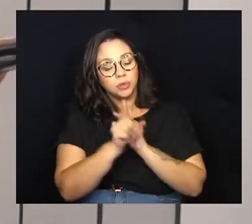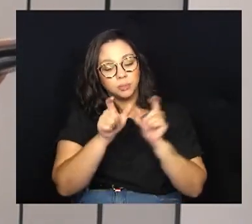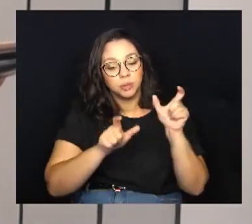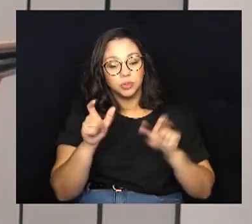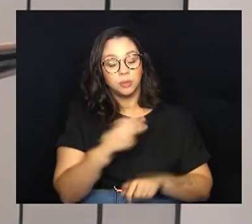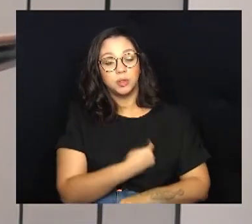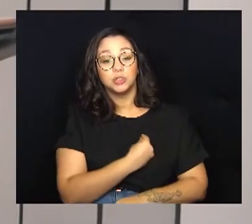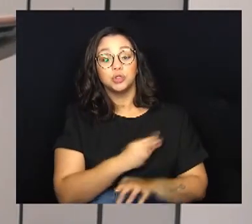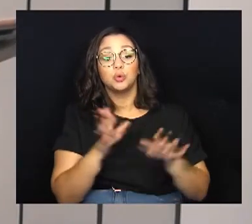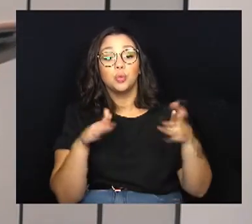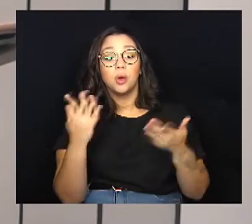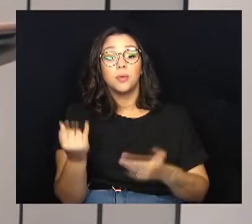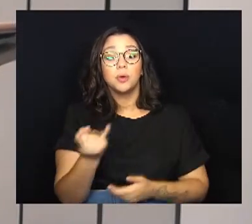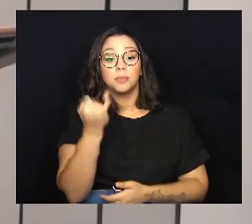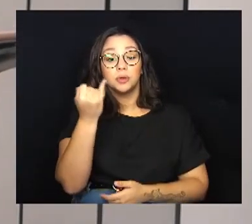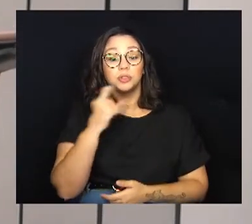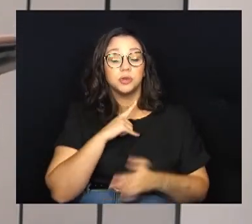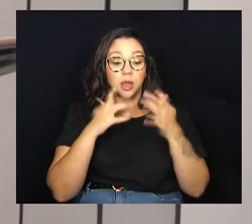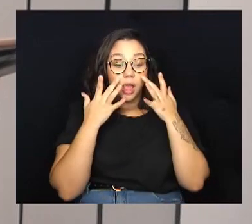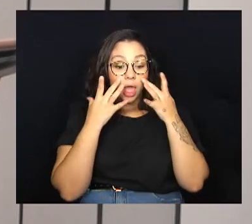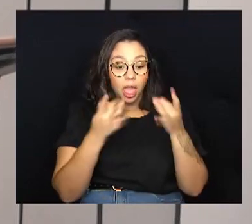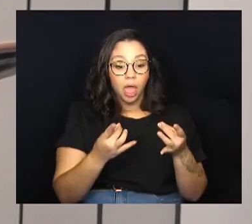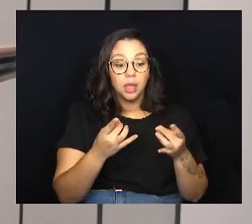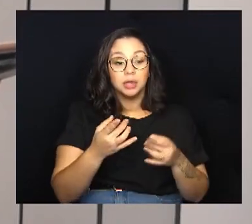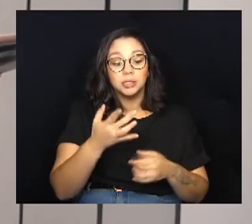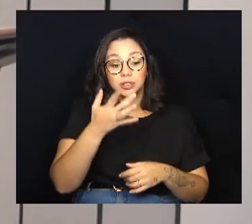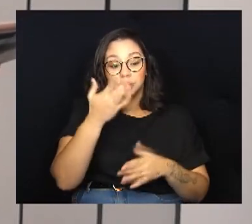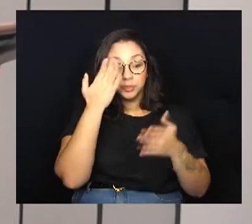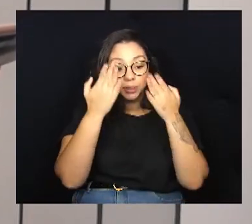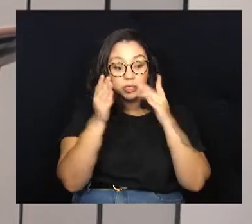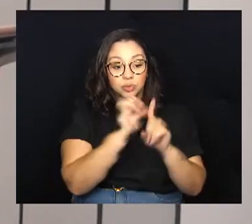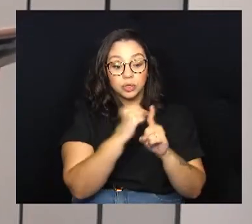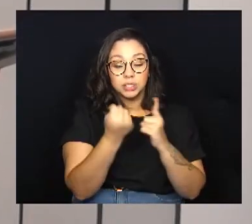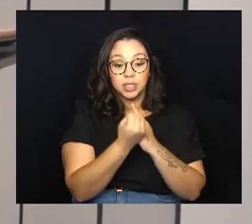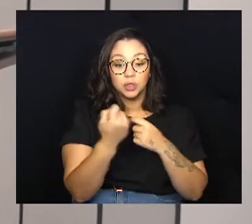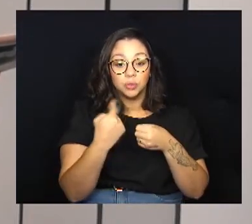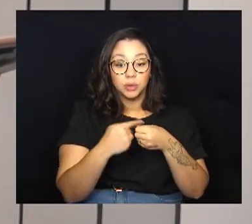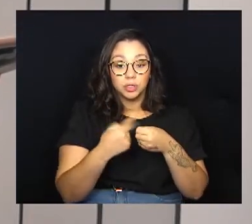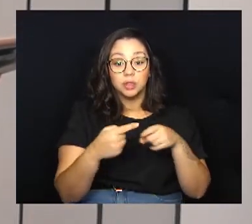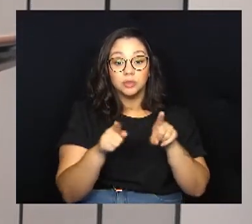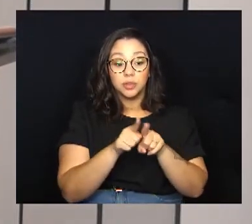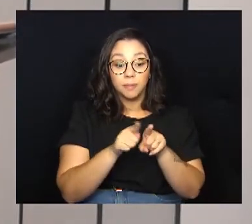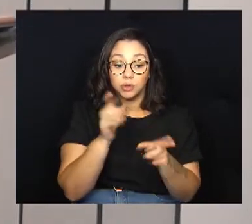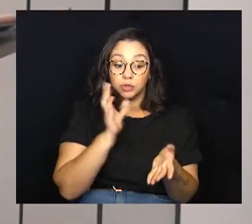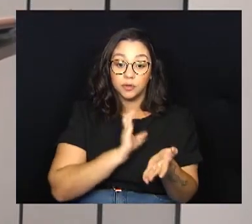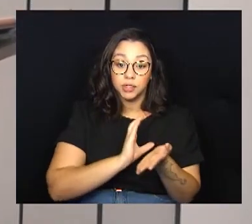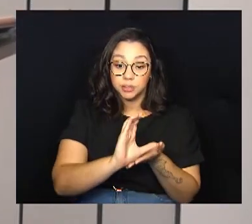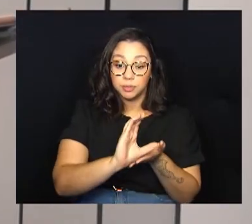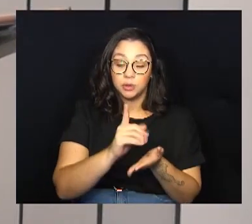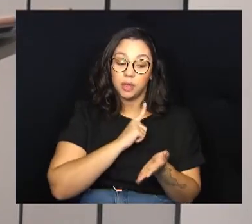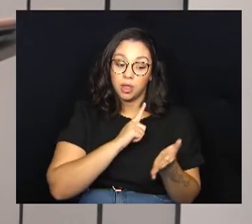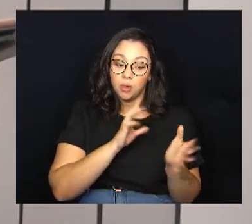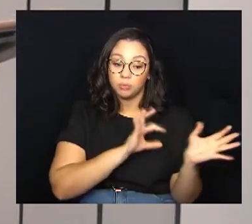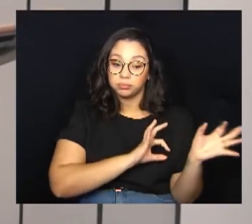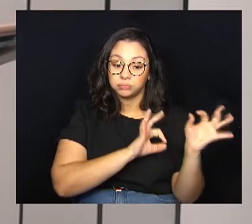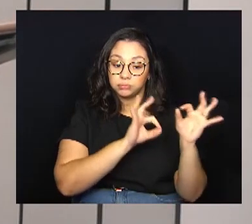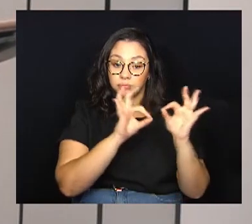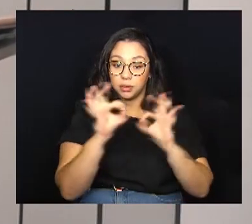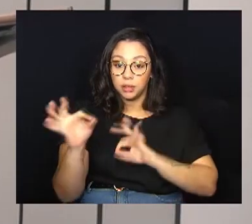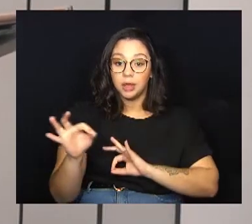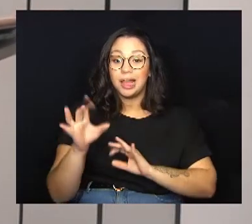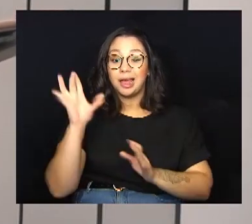público não acreditar na internação compulsória, nós vamos continuar enxugando o gelo. Tá certo. Olha, começaram a